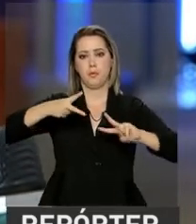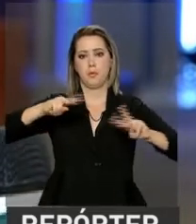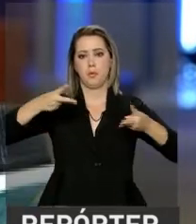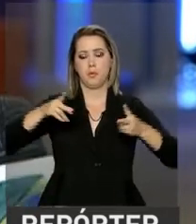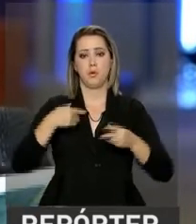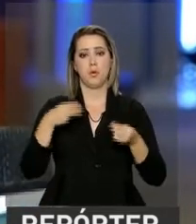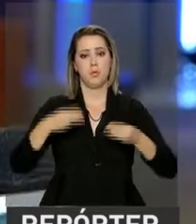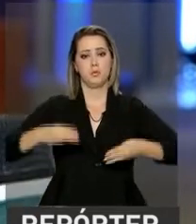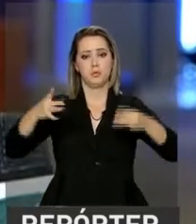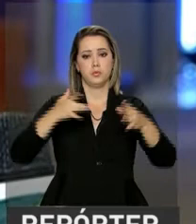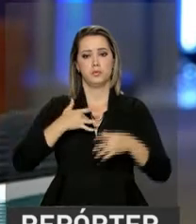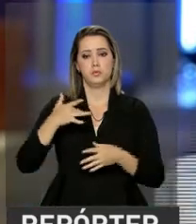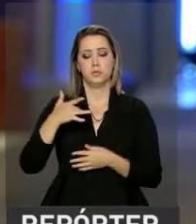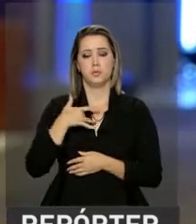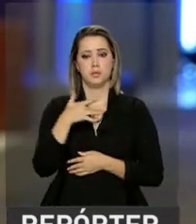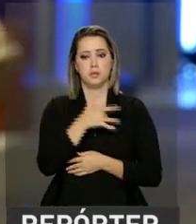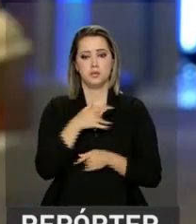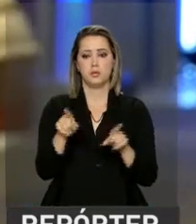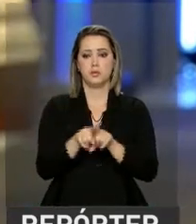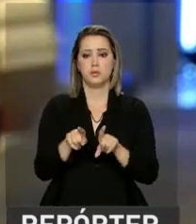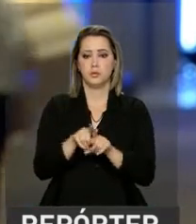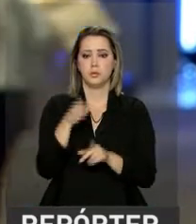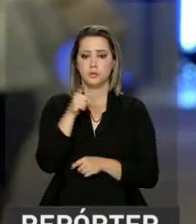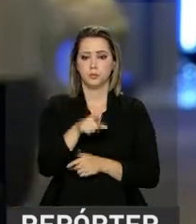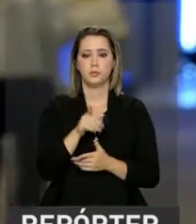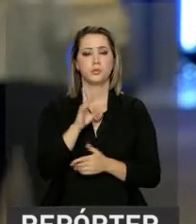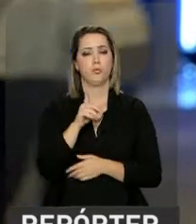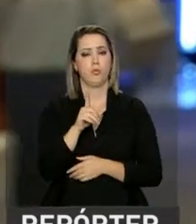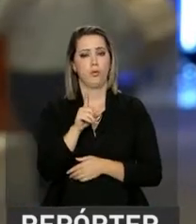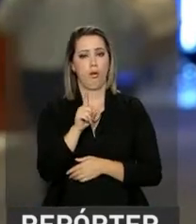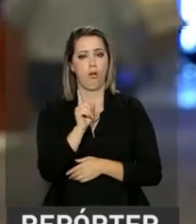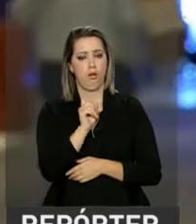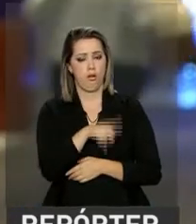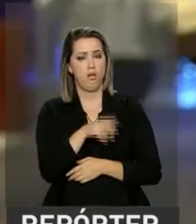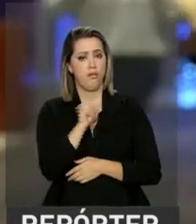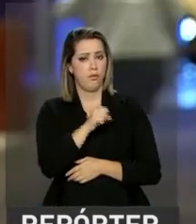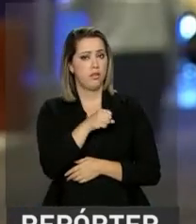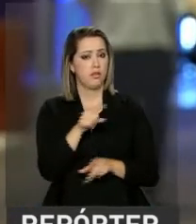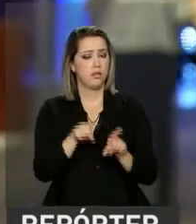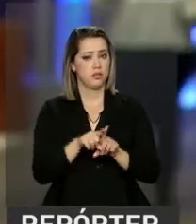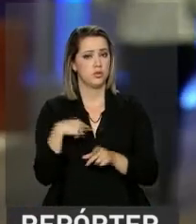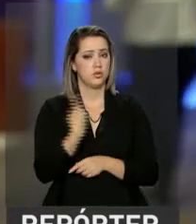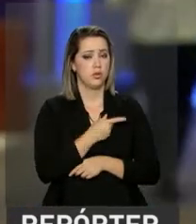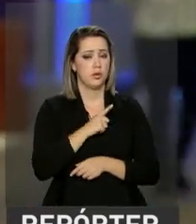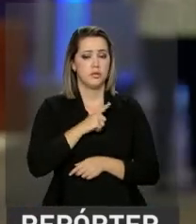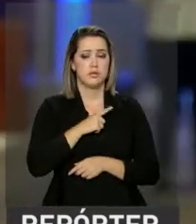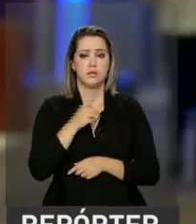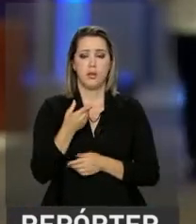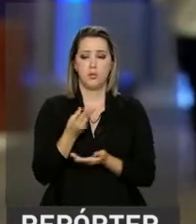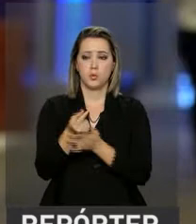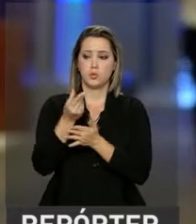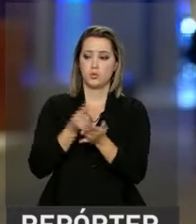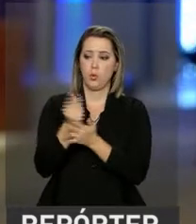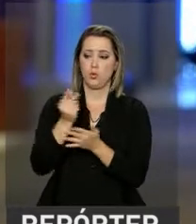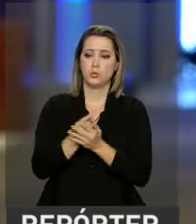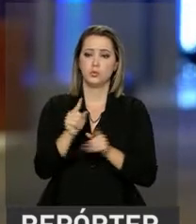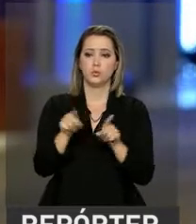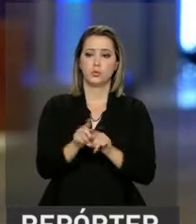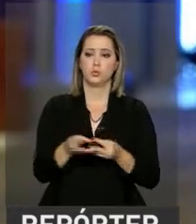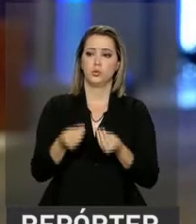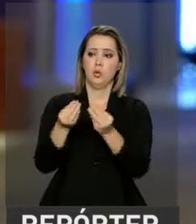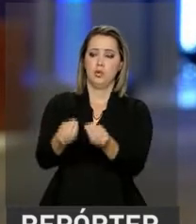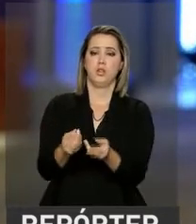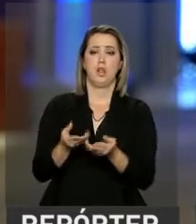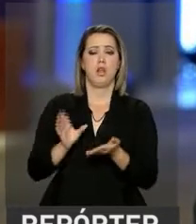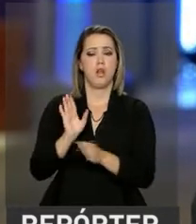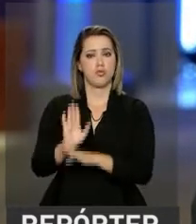Ministério da Saúde faz isso também. É verdade. Nós temos recursos para investir em transferência